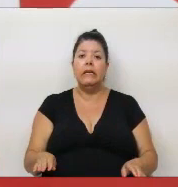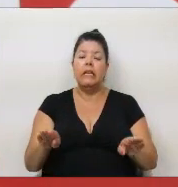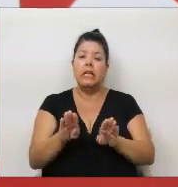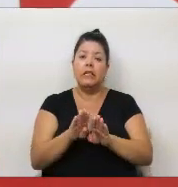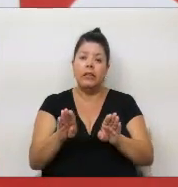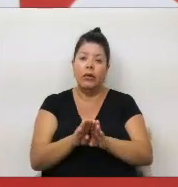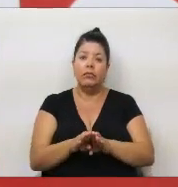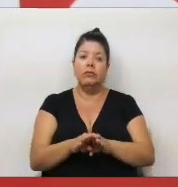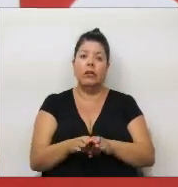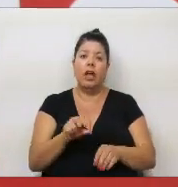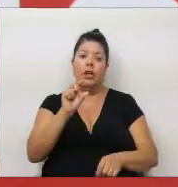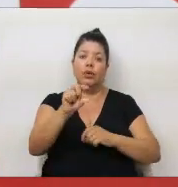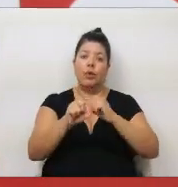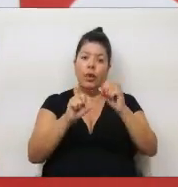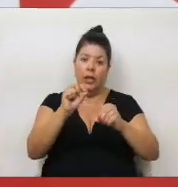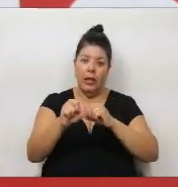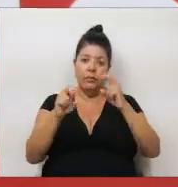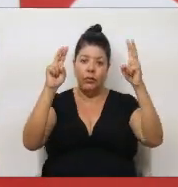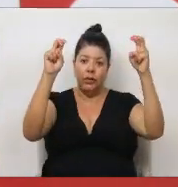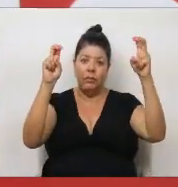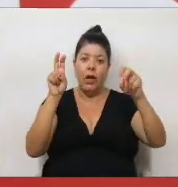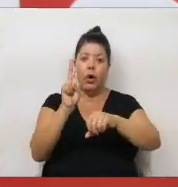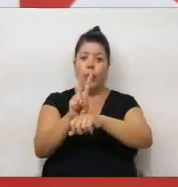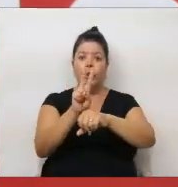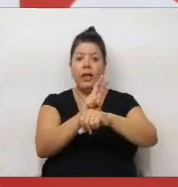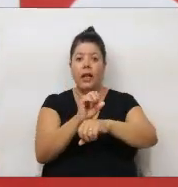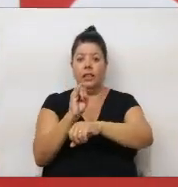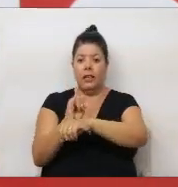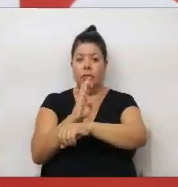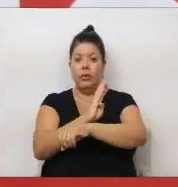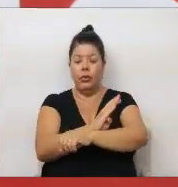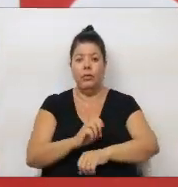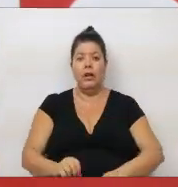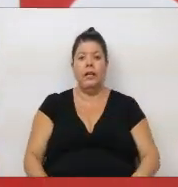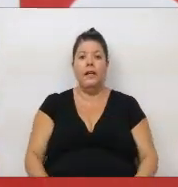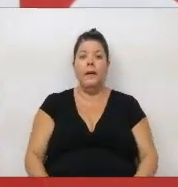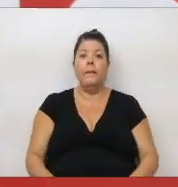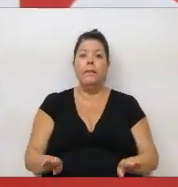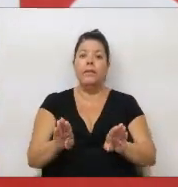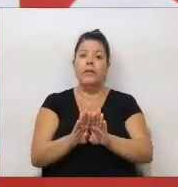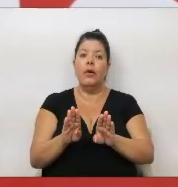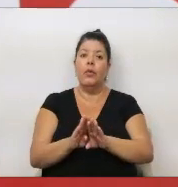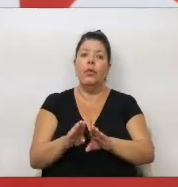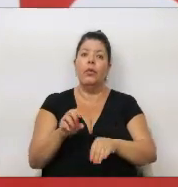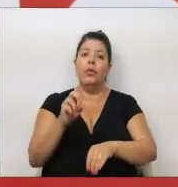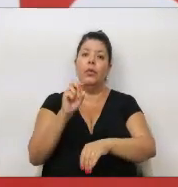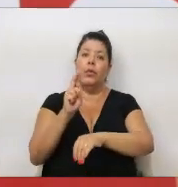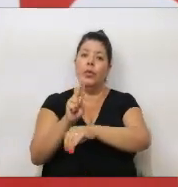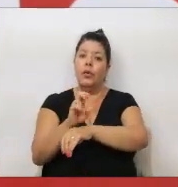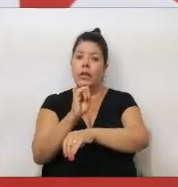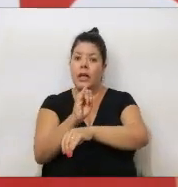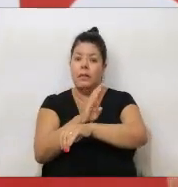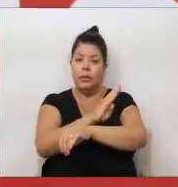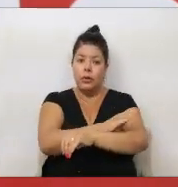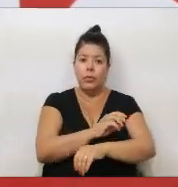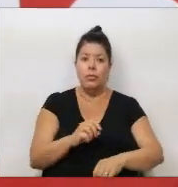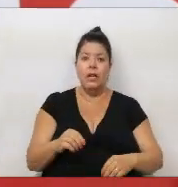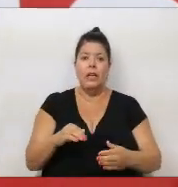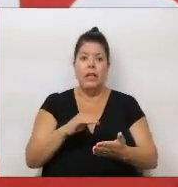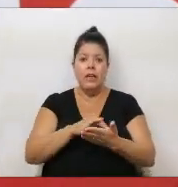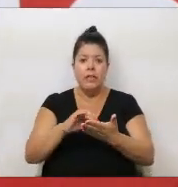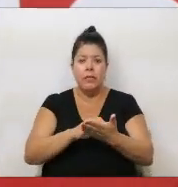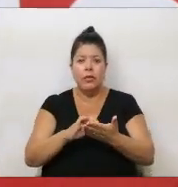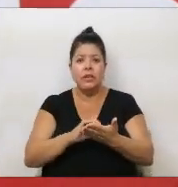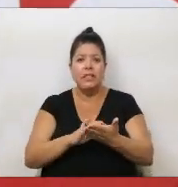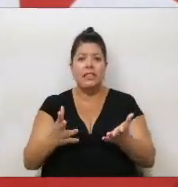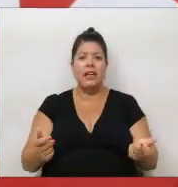tema cuidar de Imbituba, né? E o cuidar de Imbituba, ele, como eu já disse, ele perpassa por todas as secretarias, por